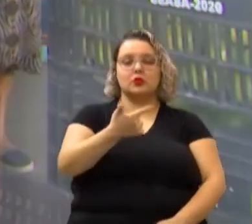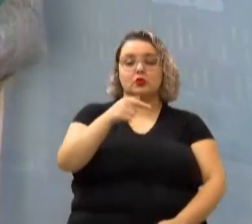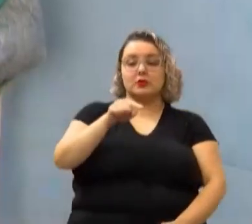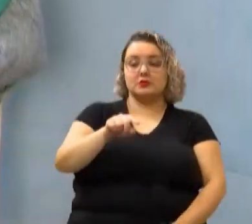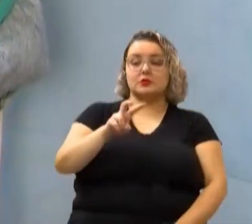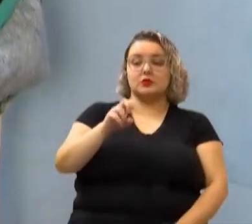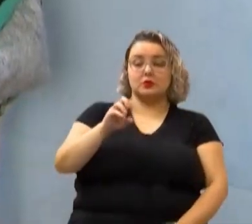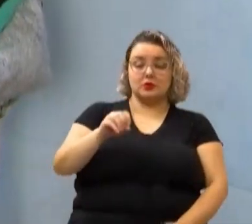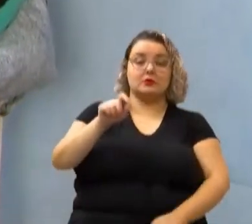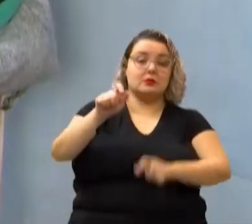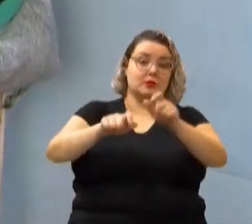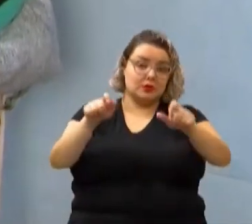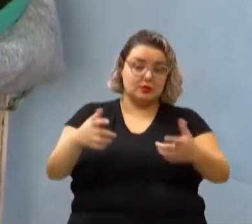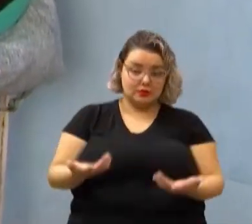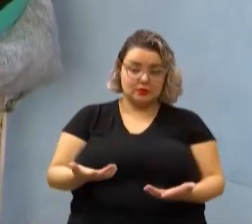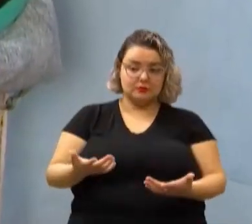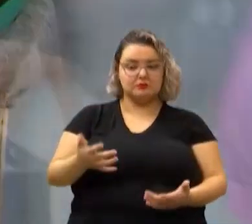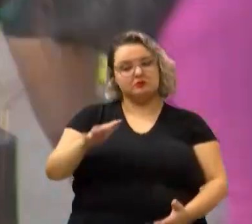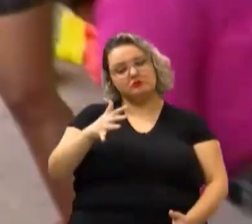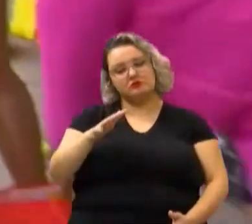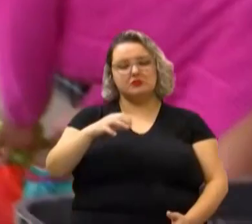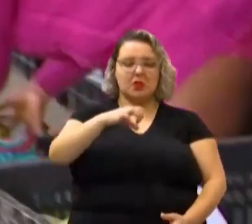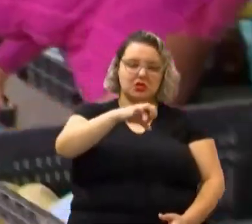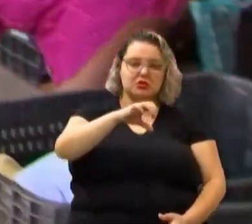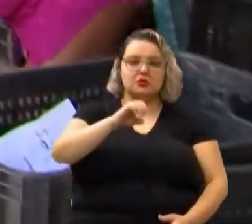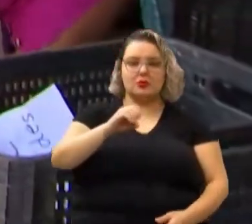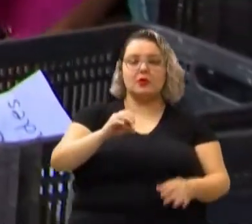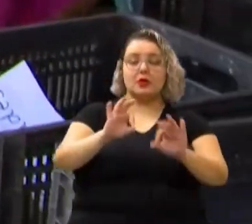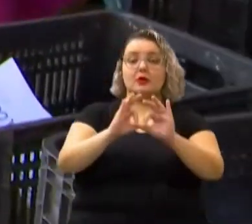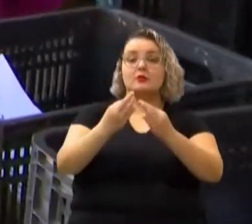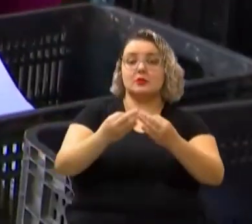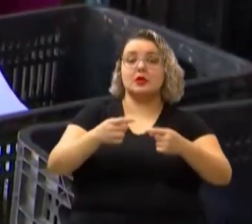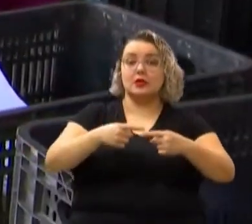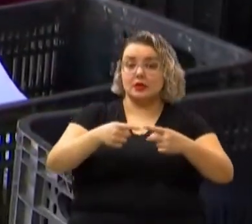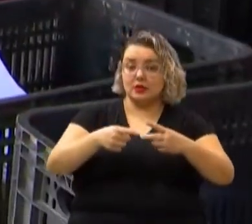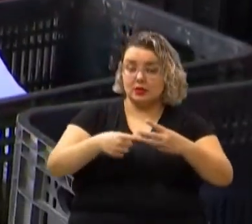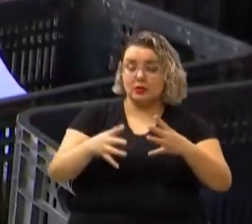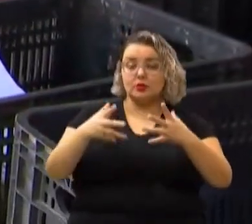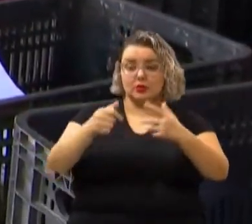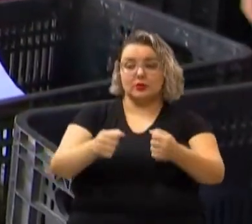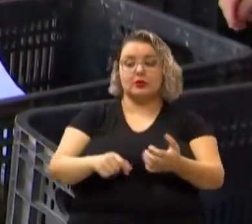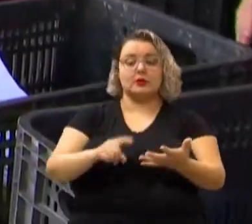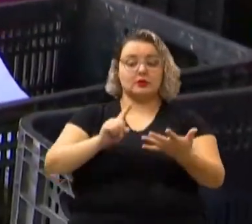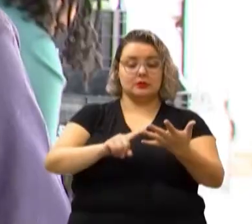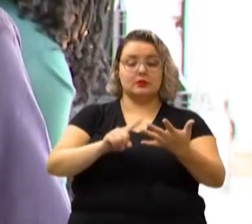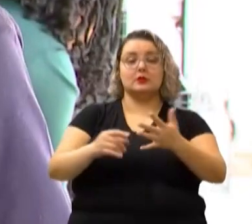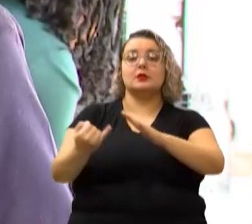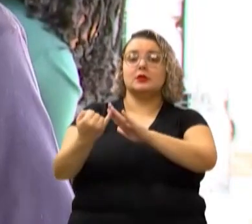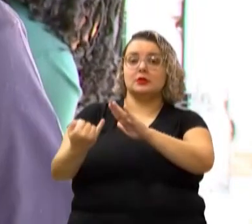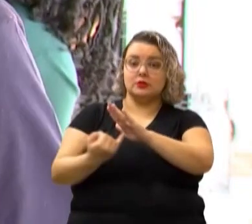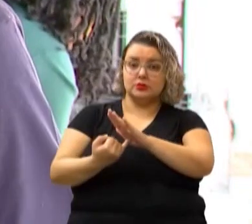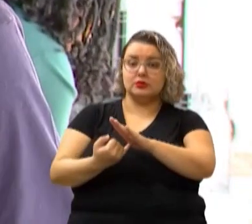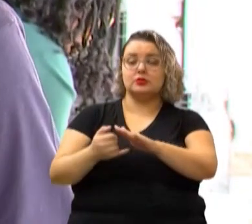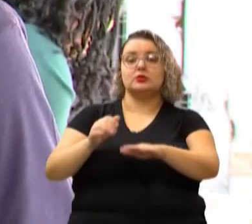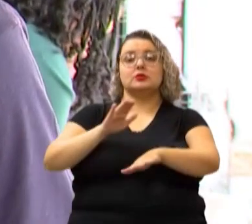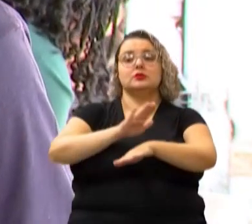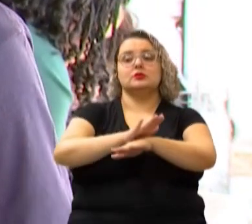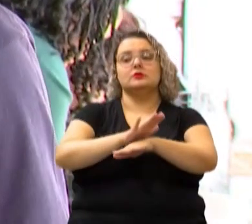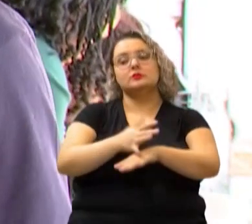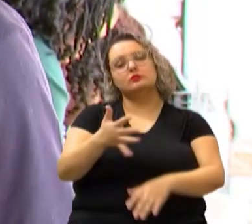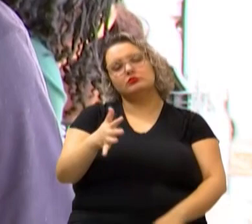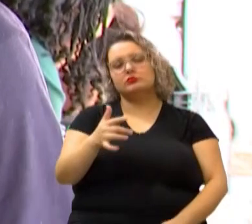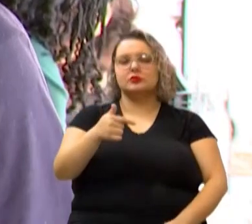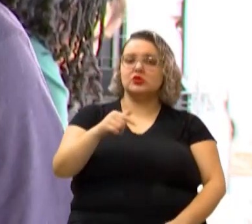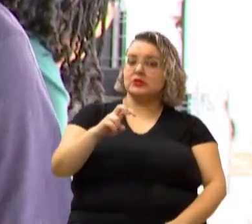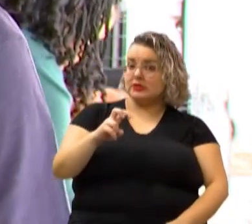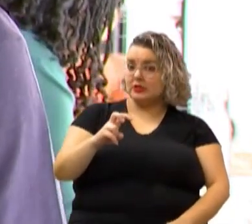mais ou menos cerca de 2.500 pessoas. Então, uma média de 900 famílias atendidas semanalmente. Temos as instituições